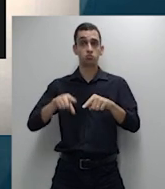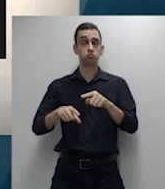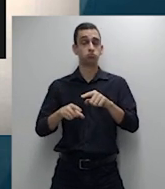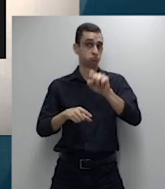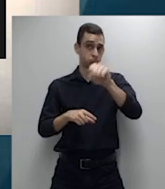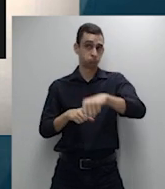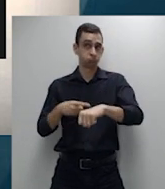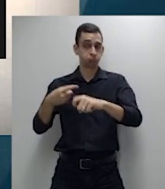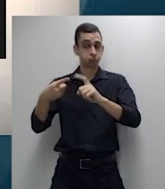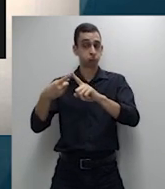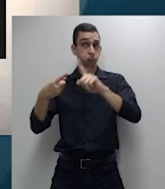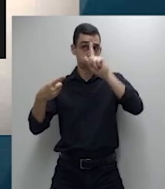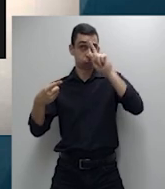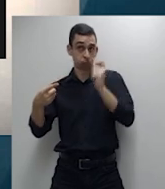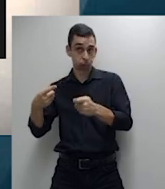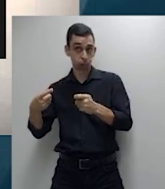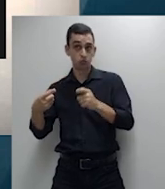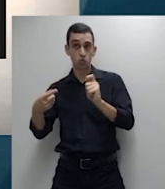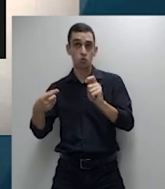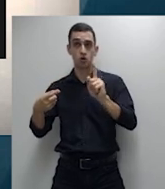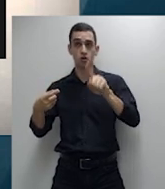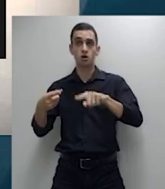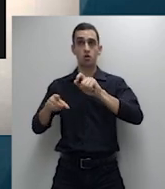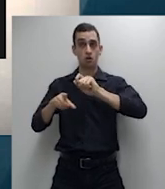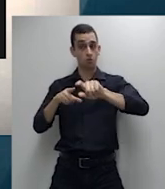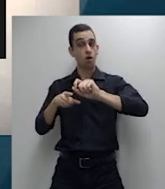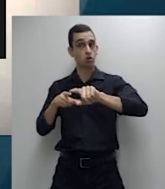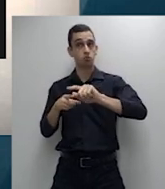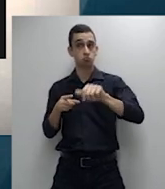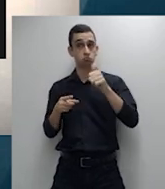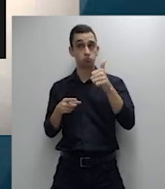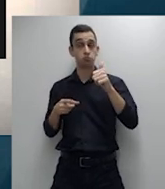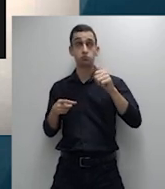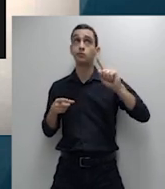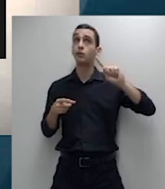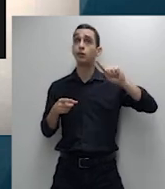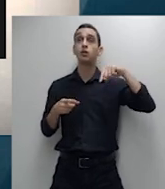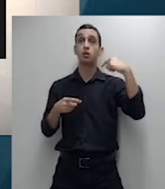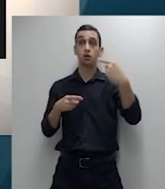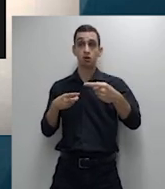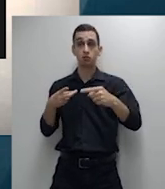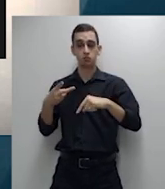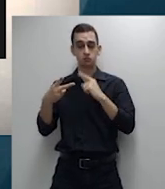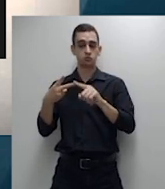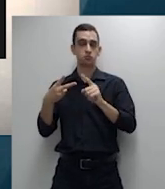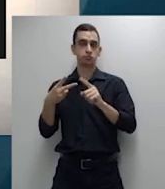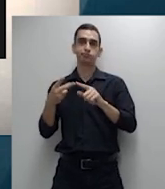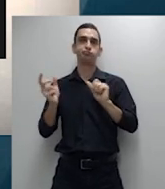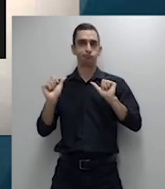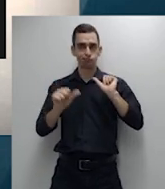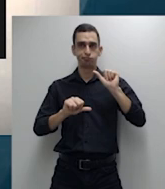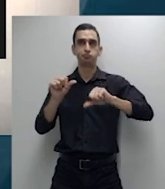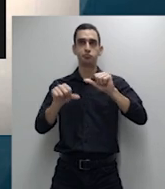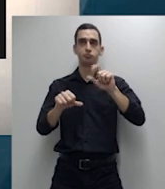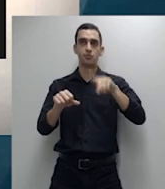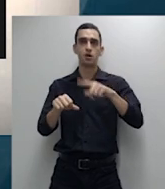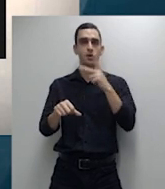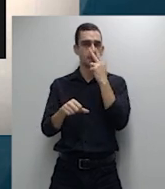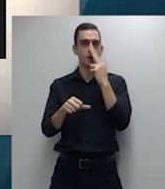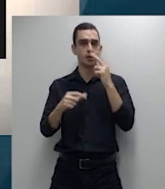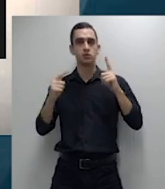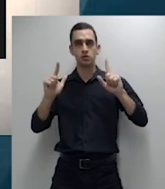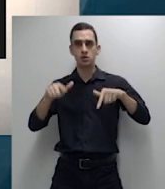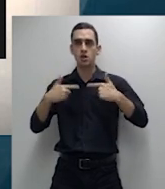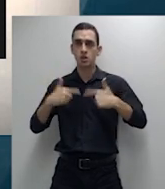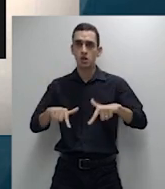simplesmente foi modificado no Tribunal de Justiça do Rio de Janeiro entendeu que se tratava de um serviço porém de um serviço de valor